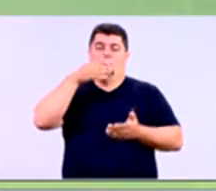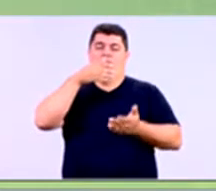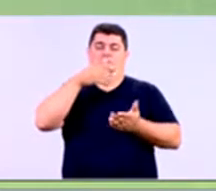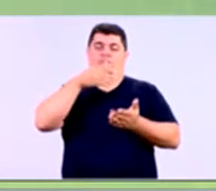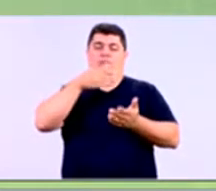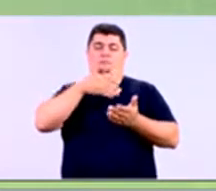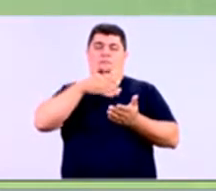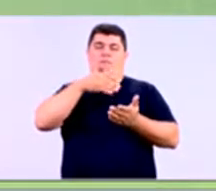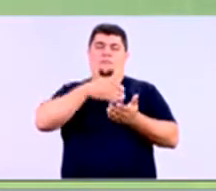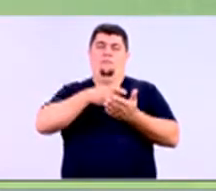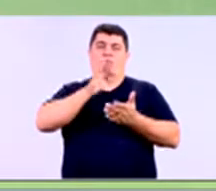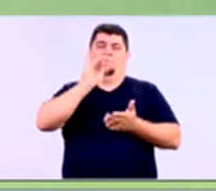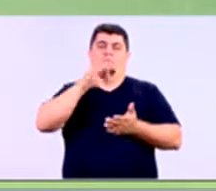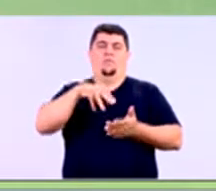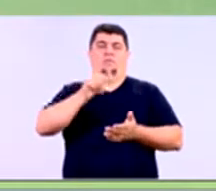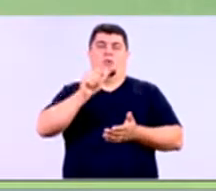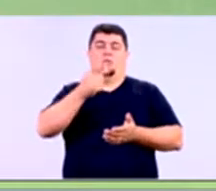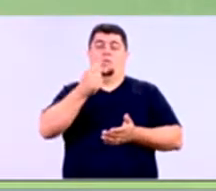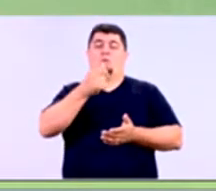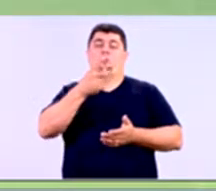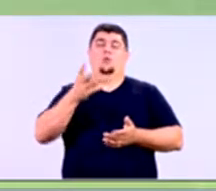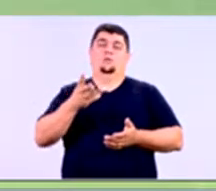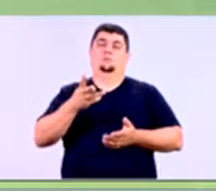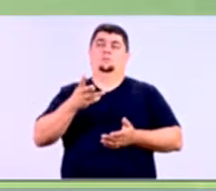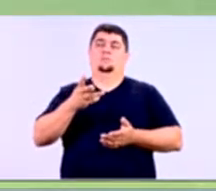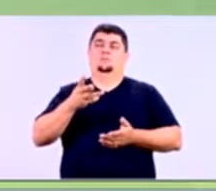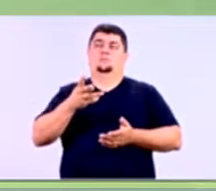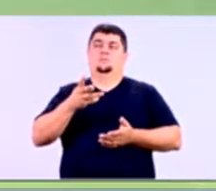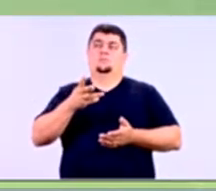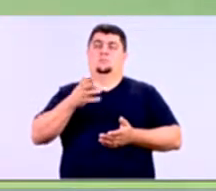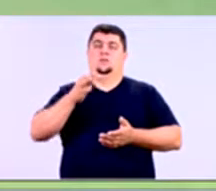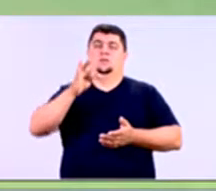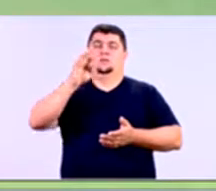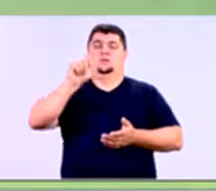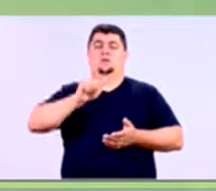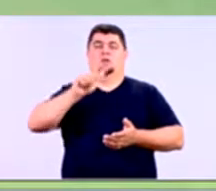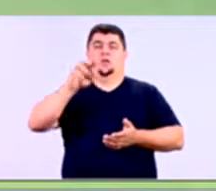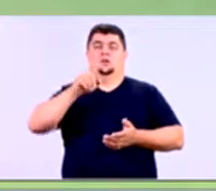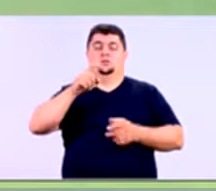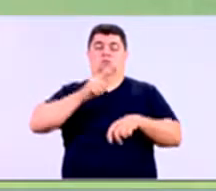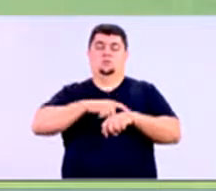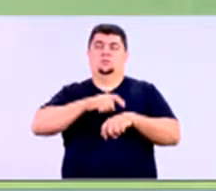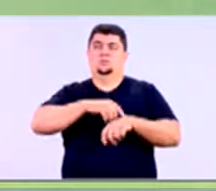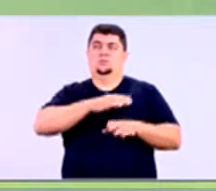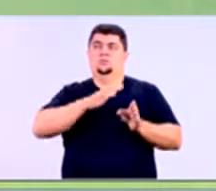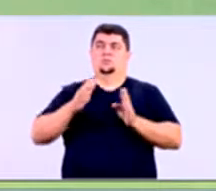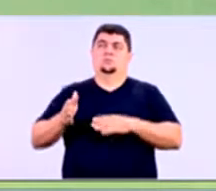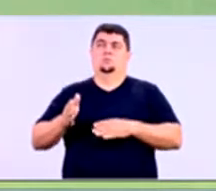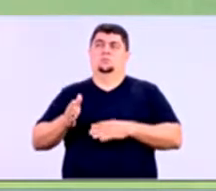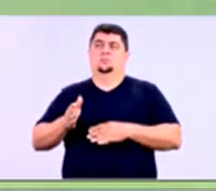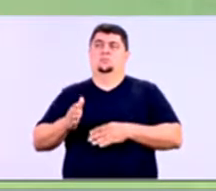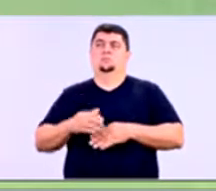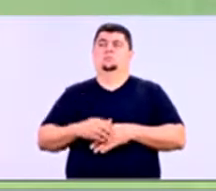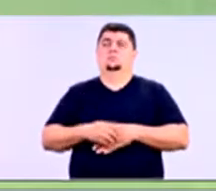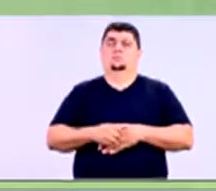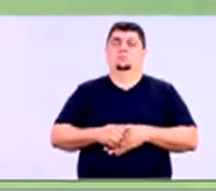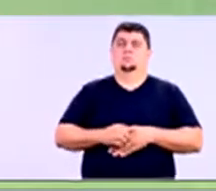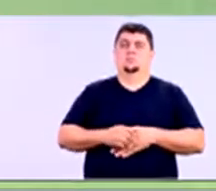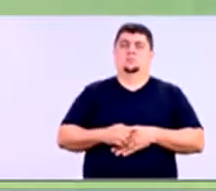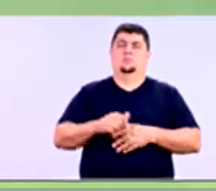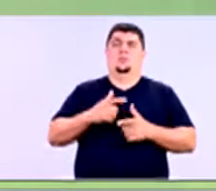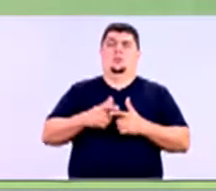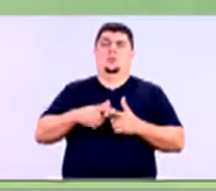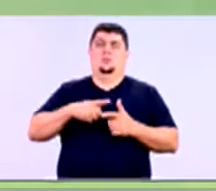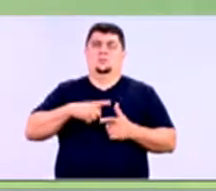valor futuro, o valor das parcelas, a taxa e o tempo. Então, o meu problema tem que ter, dessas